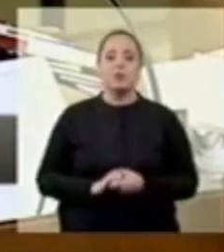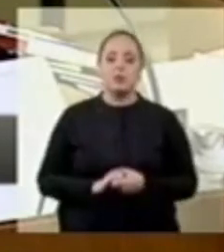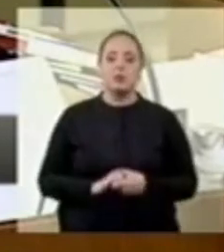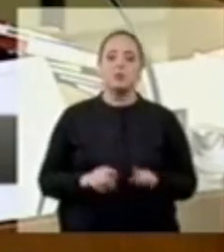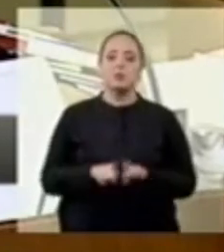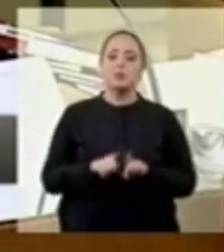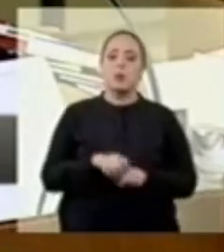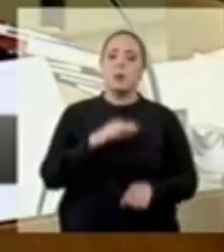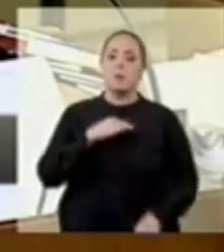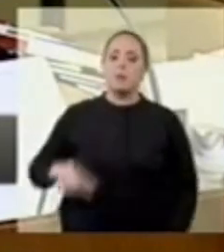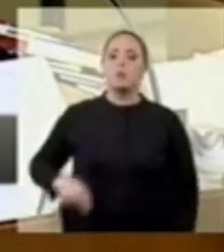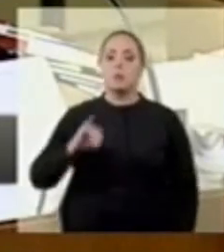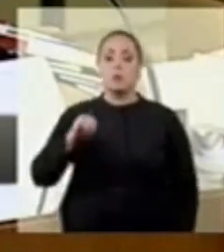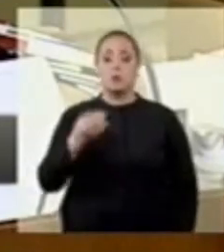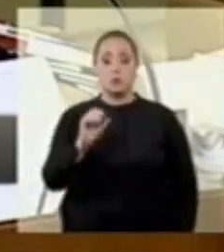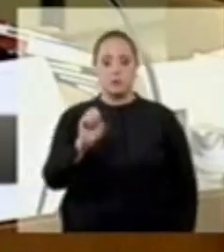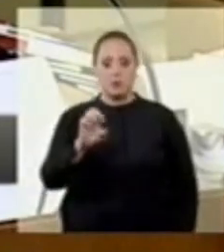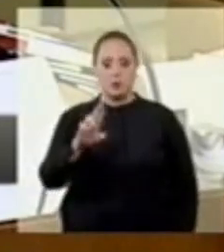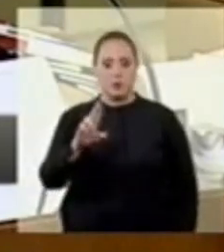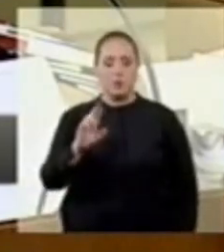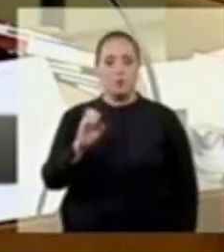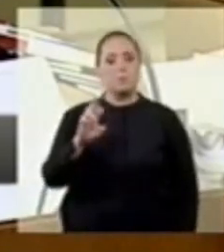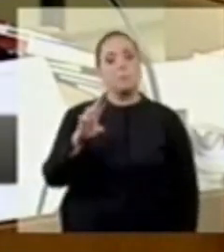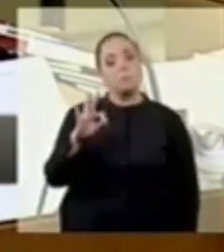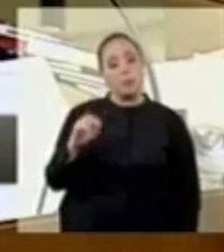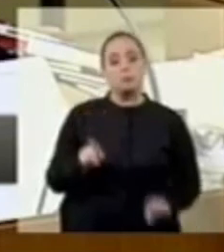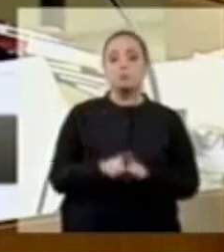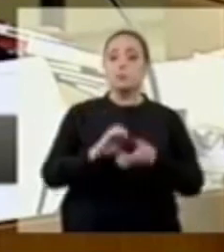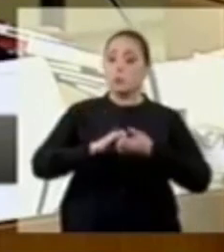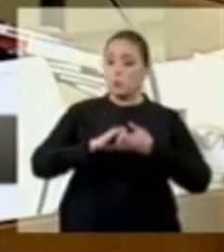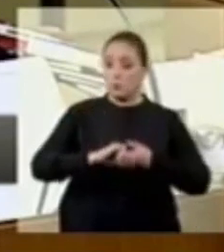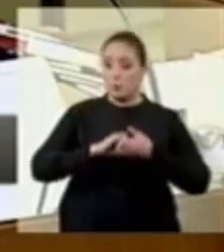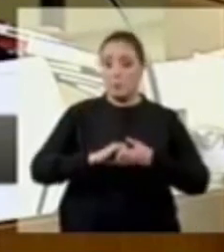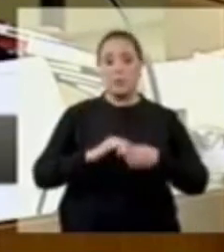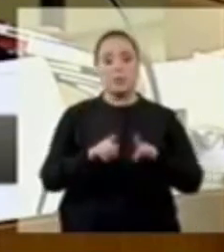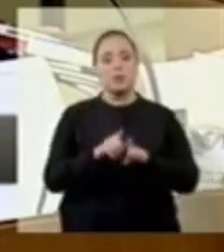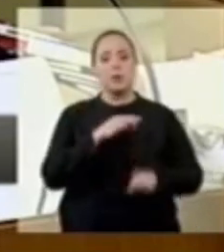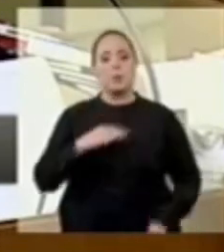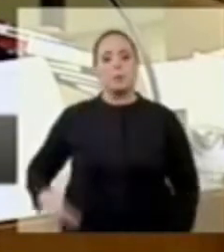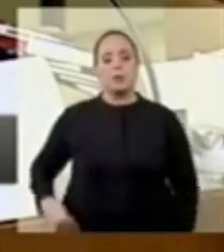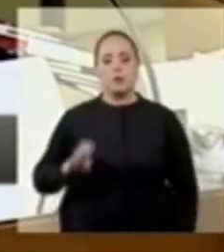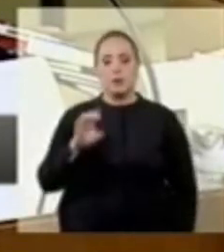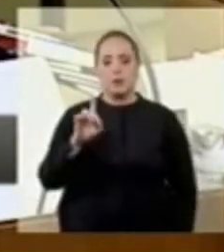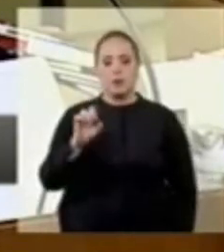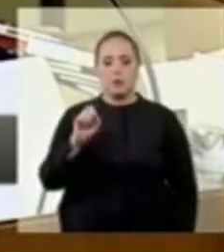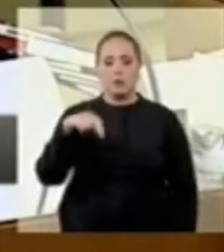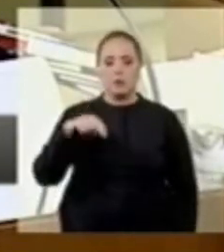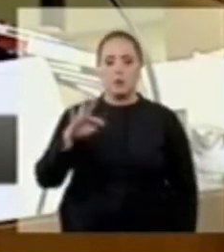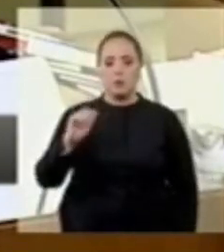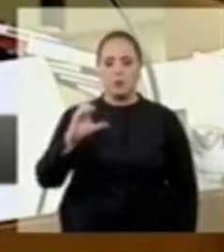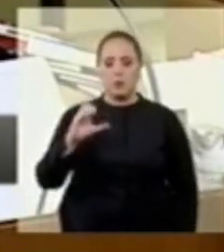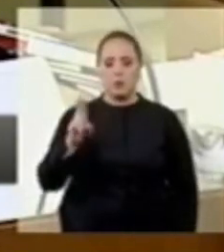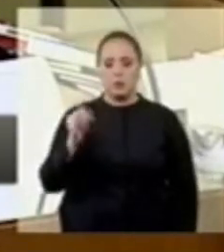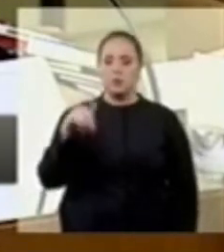advogado josé roberto da tokyo cumprimento e mente neste 2011 faquim seu